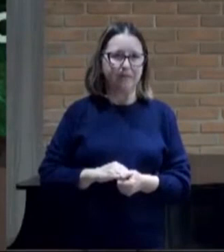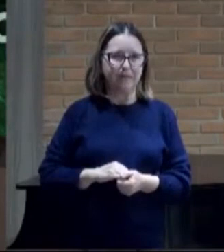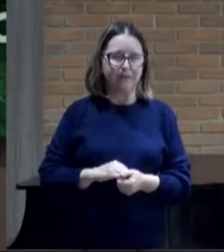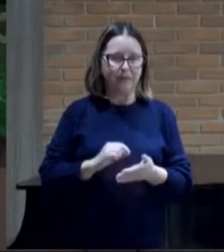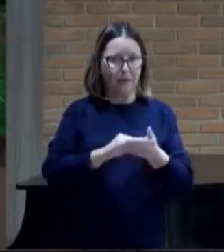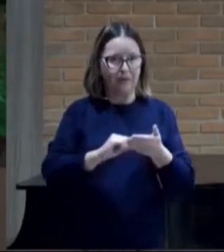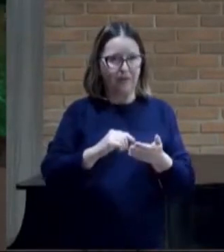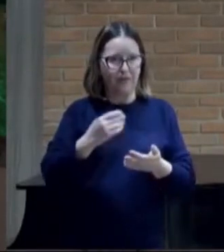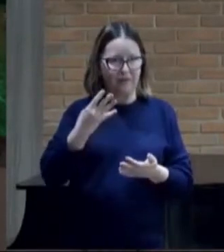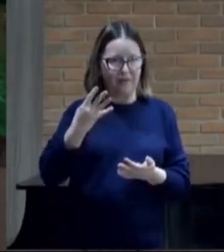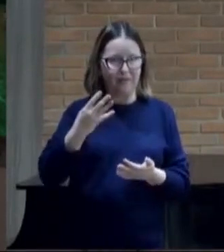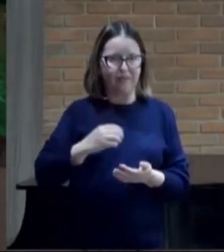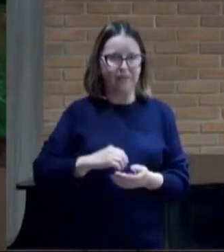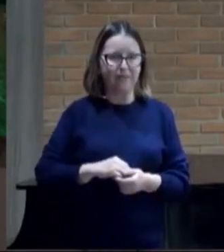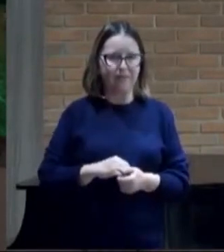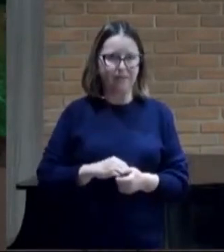4